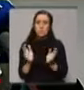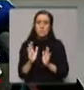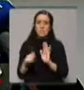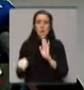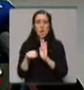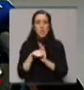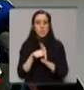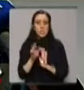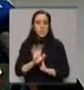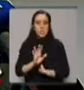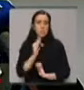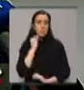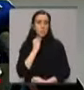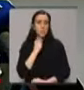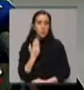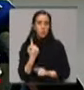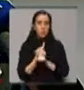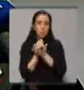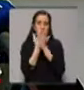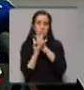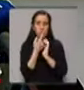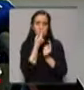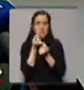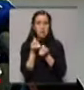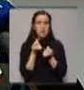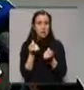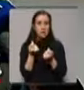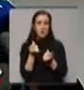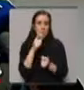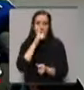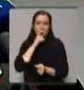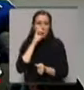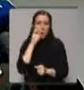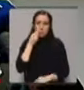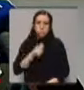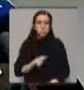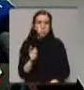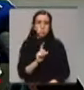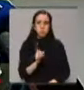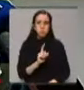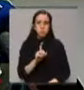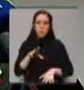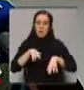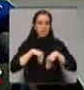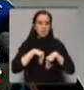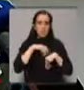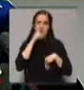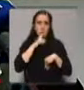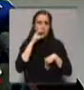terroristas e outras coisas do género, que são abomináveis, portanto, não são de maneira nenhuma aceitáveis nem justificáveis.